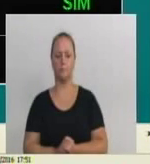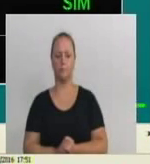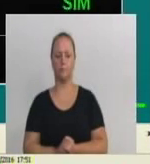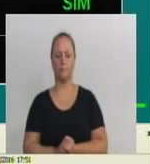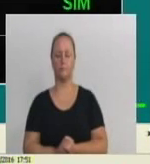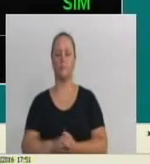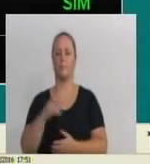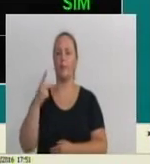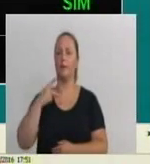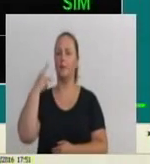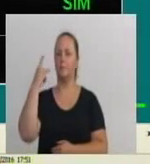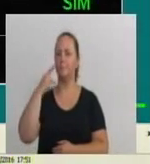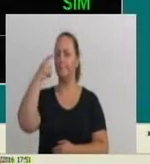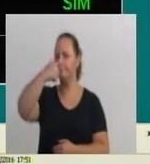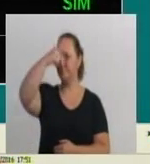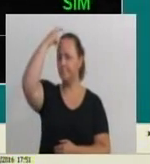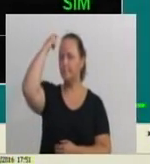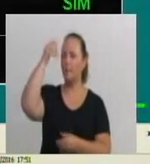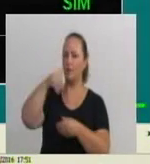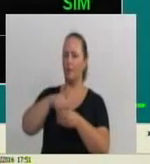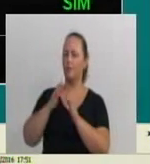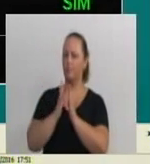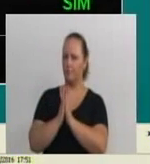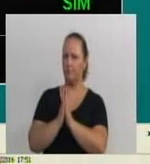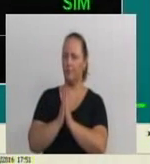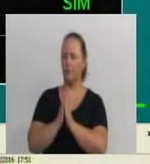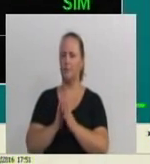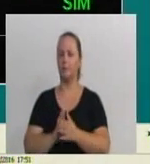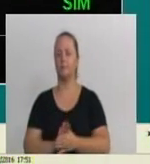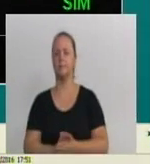Vereador Adriano, seu voto, por gentileza.